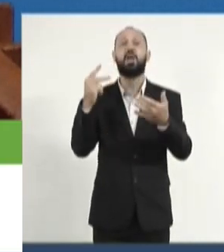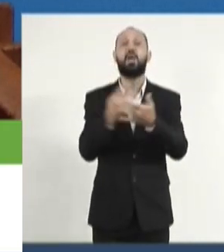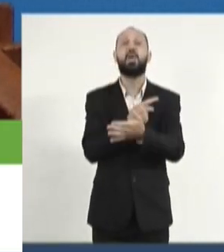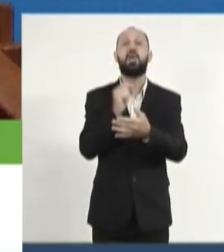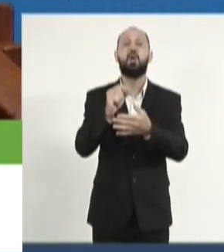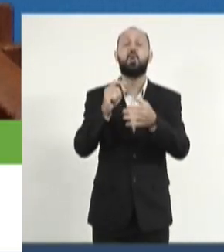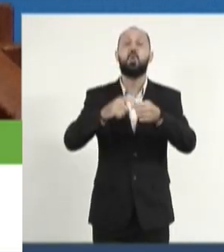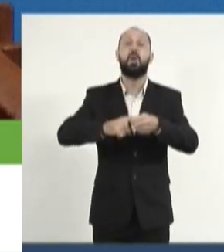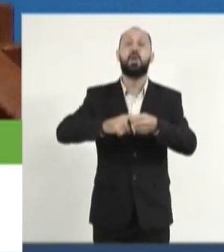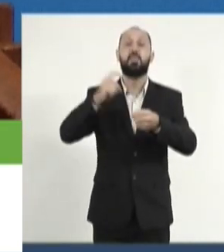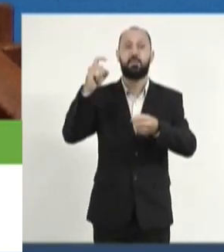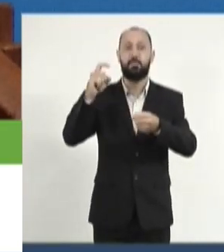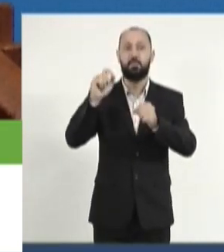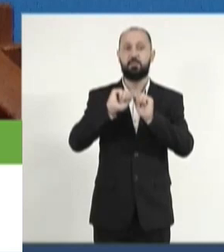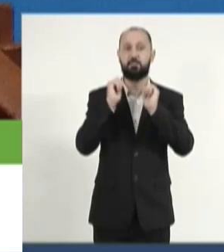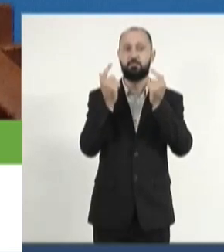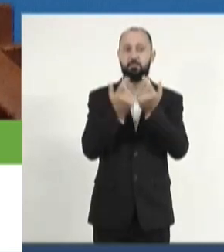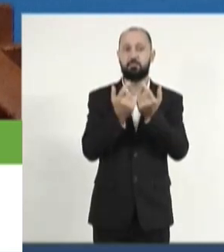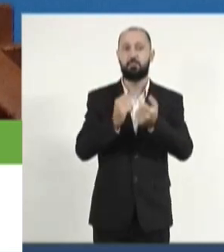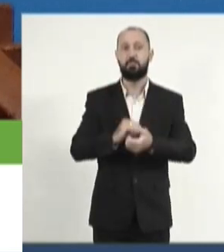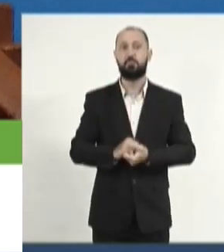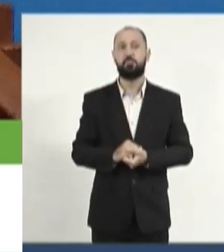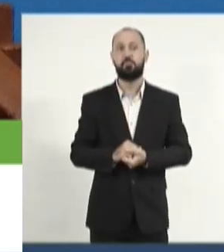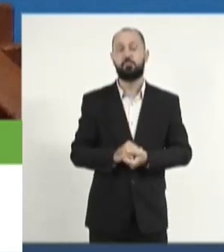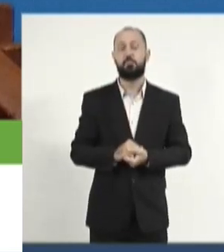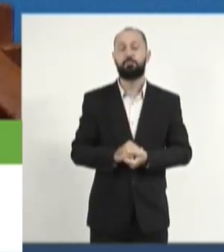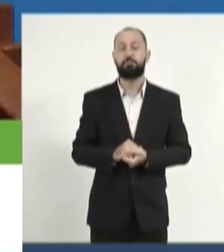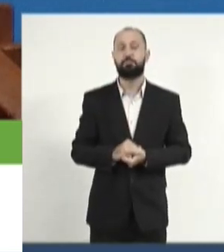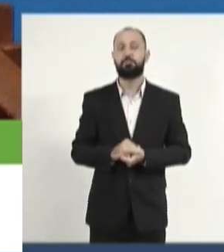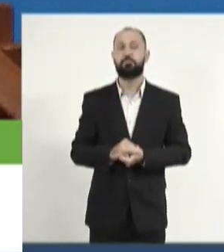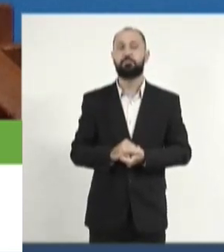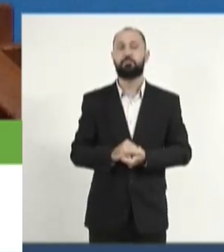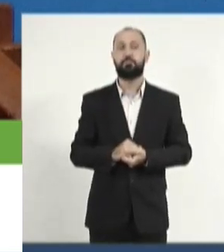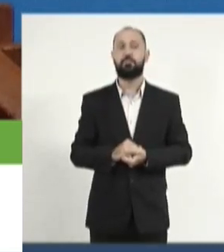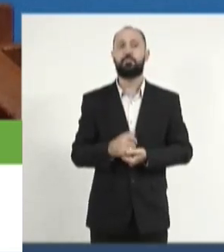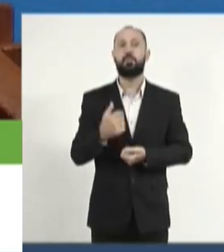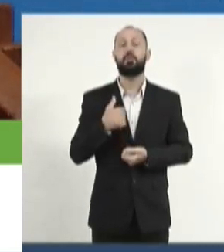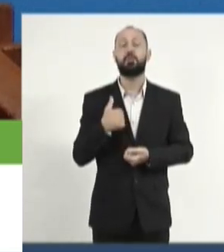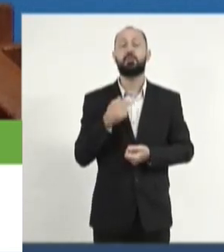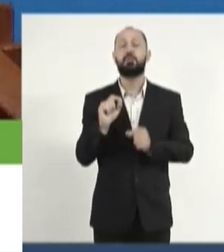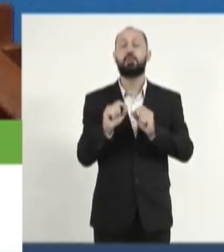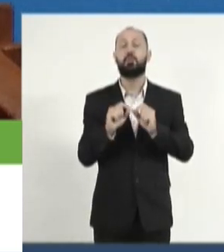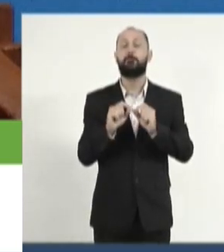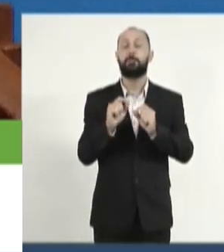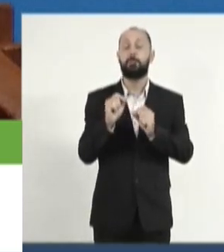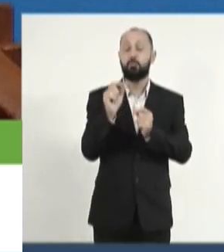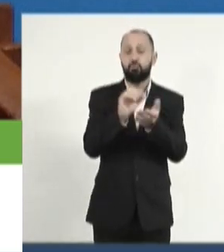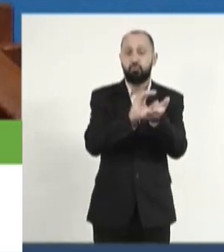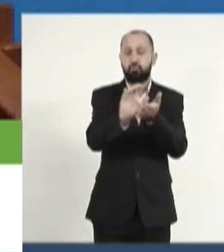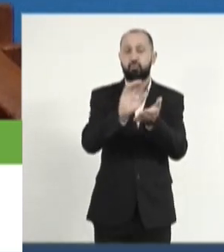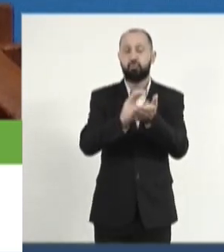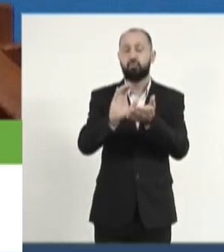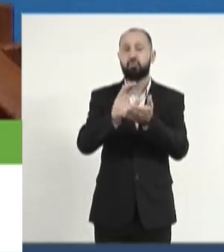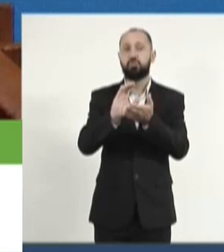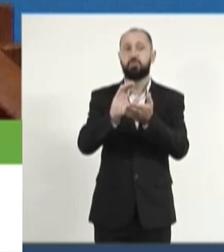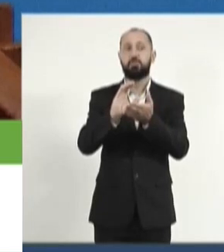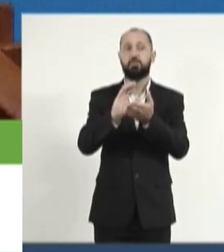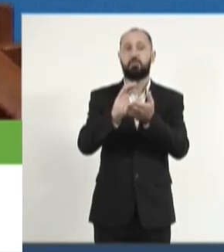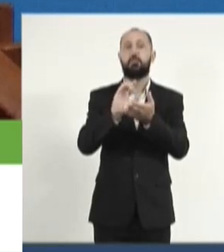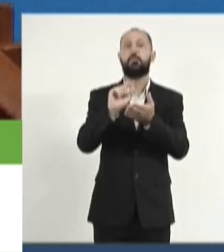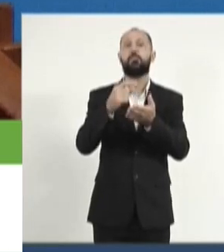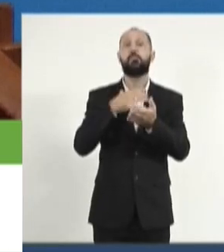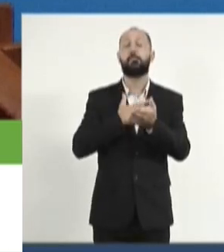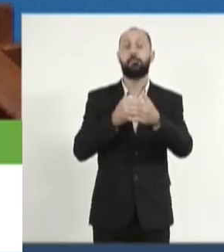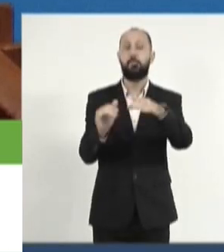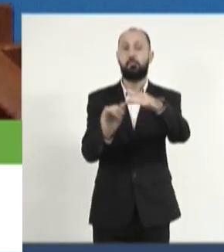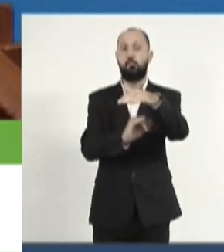a independência dessa casa, impedindo com que eu enviasse as minhas emendas para as entidades